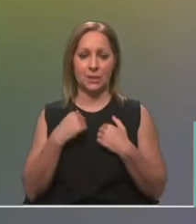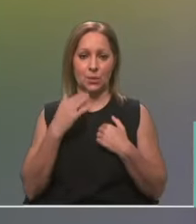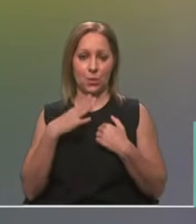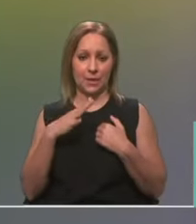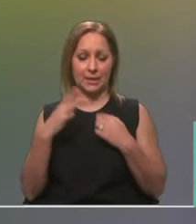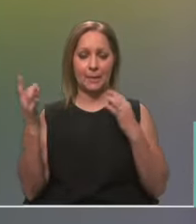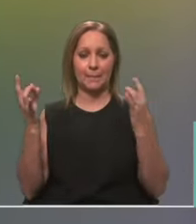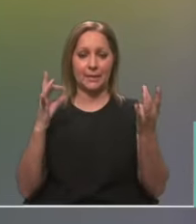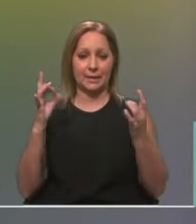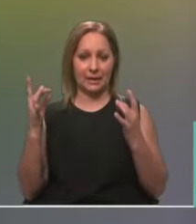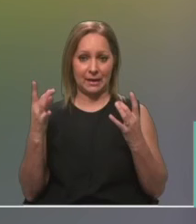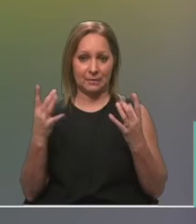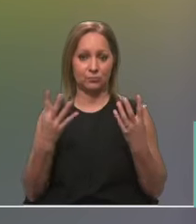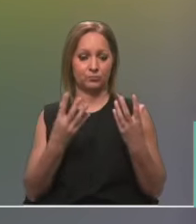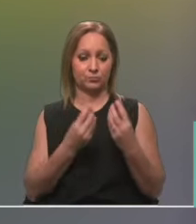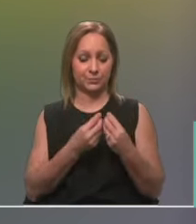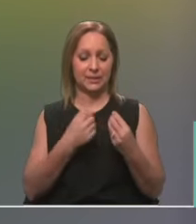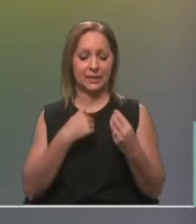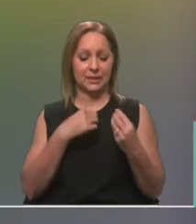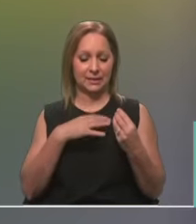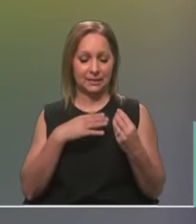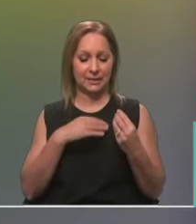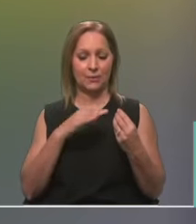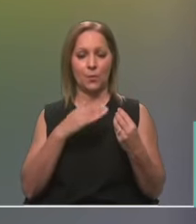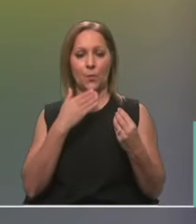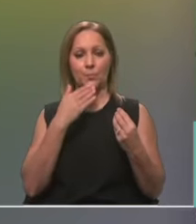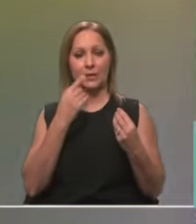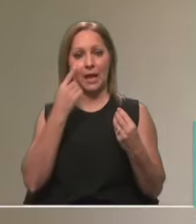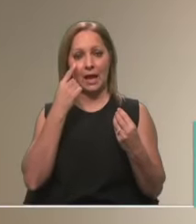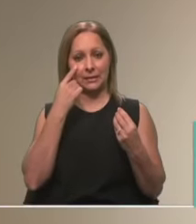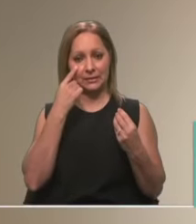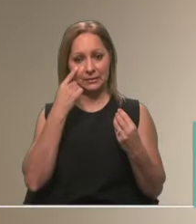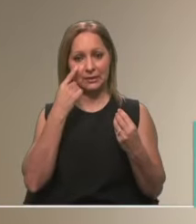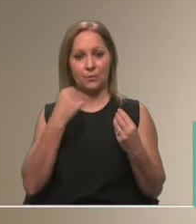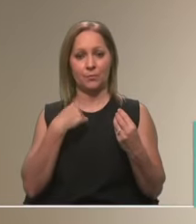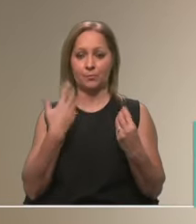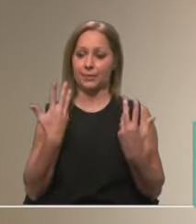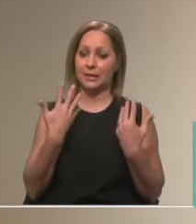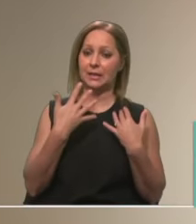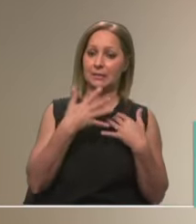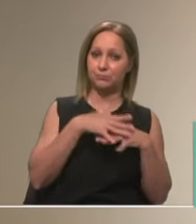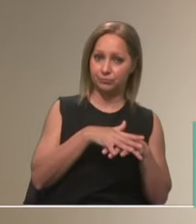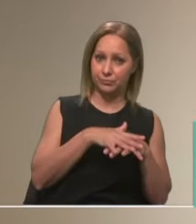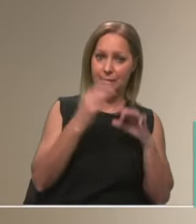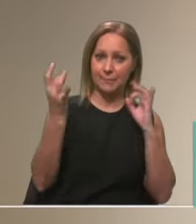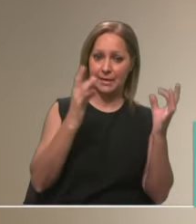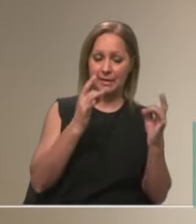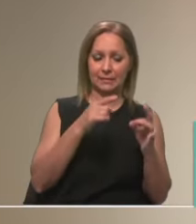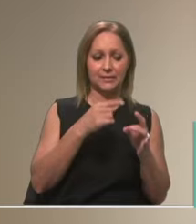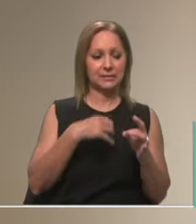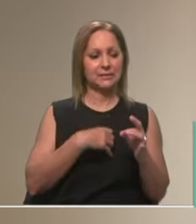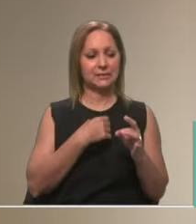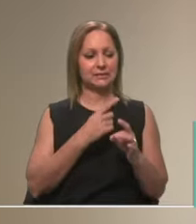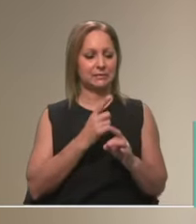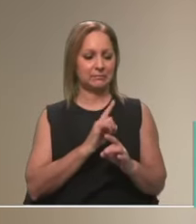brincar com alguém ou tentava chamar a atenção de alguma forma para que me incluíssem nas brincadeiras. E eu sentia que os